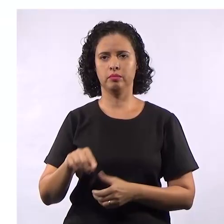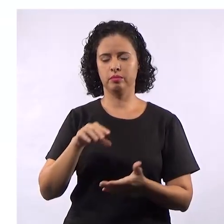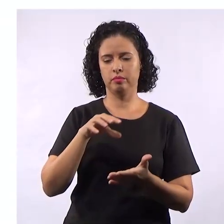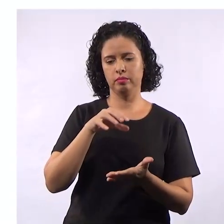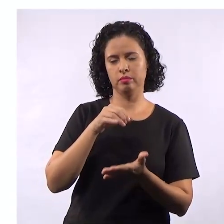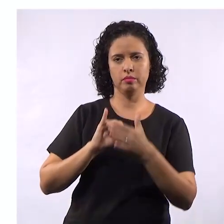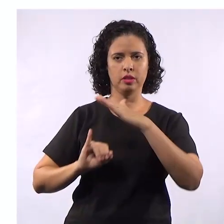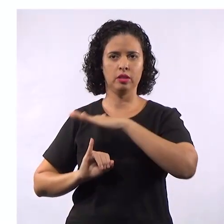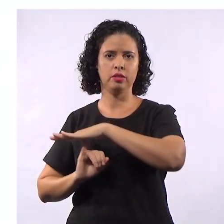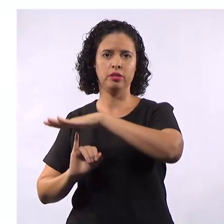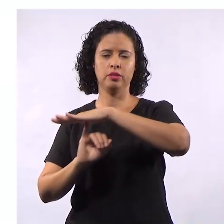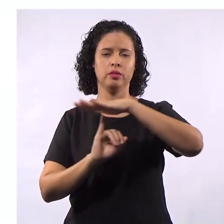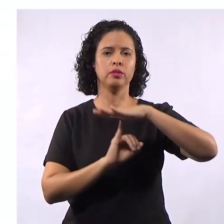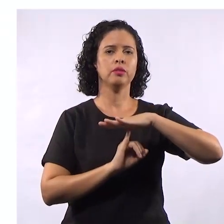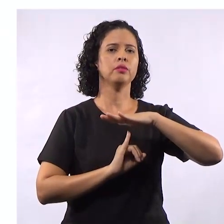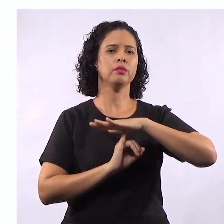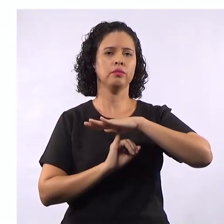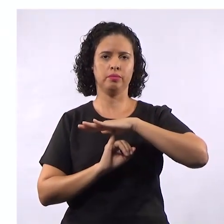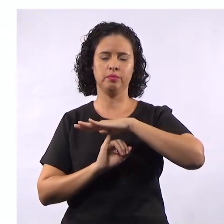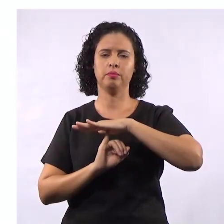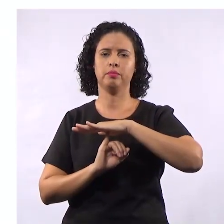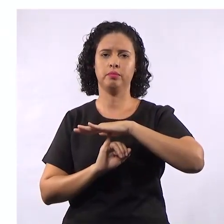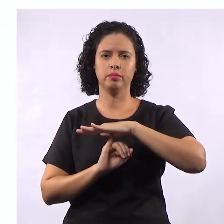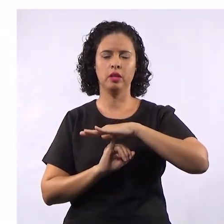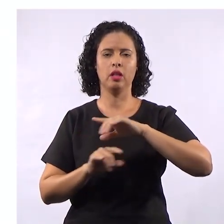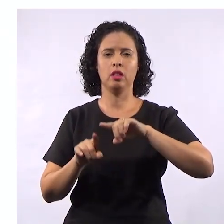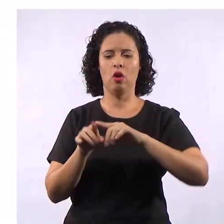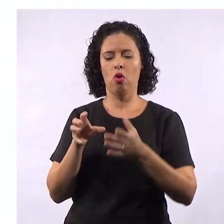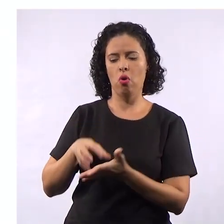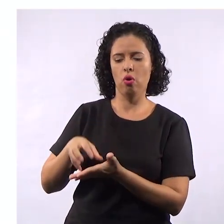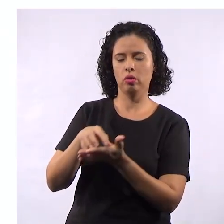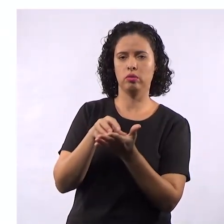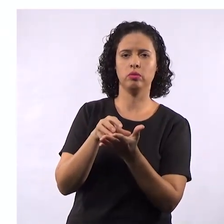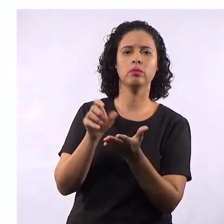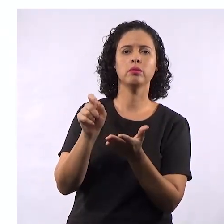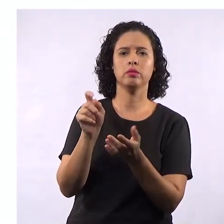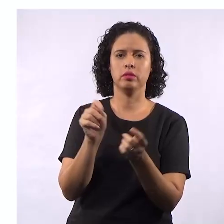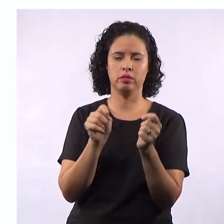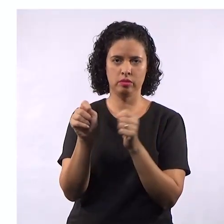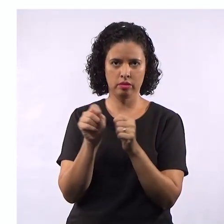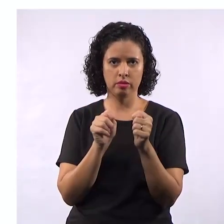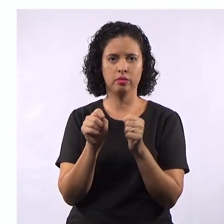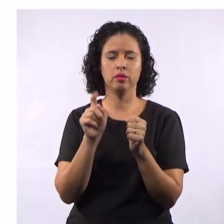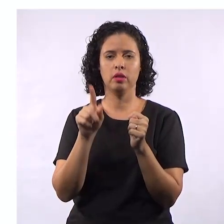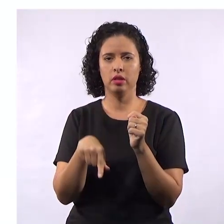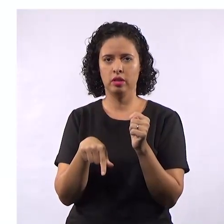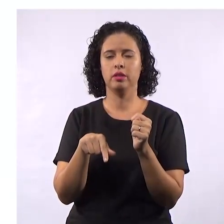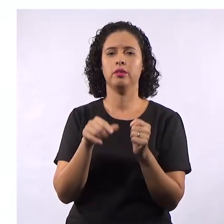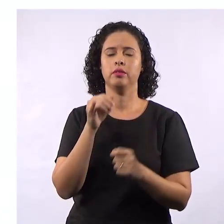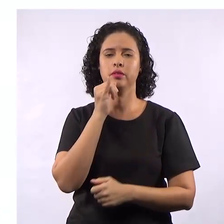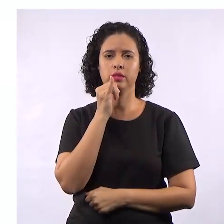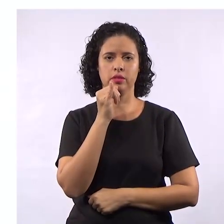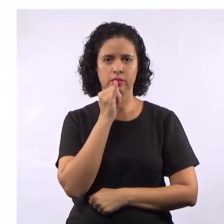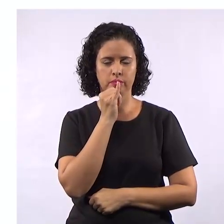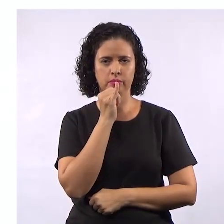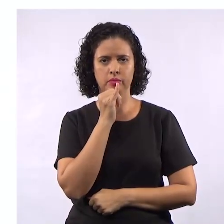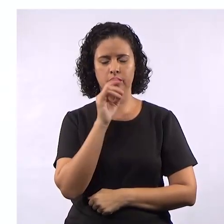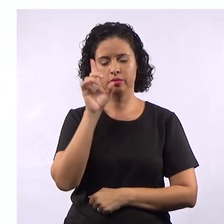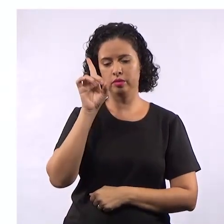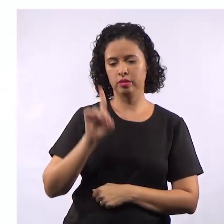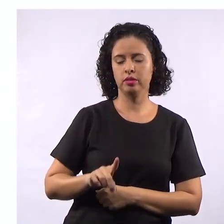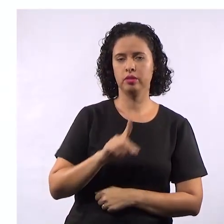preserva sua individualidade e é responsável por suas obrigações, tá? Então aqui são os sujeitos de direitos e